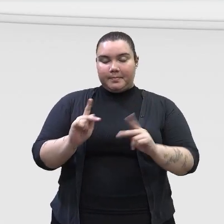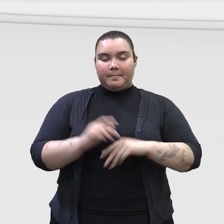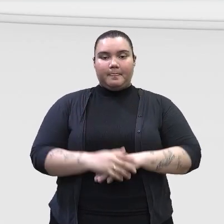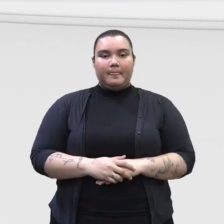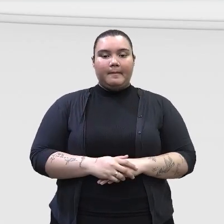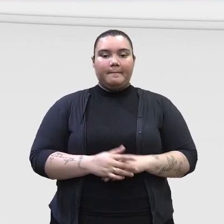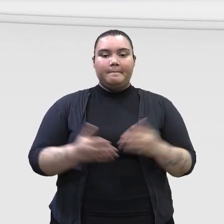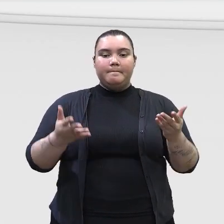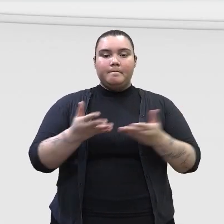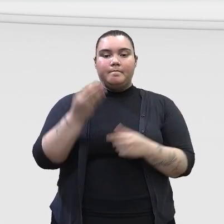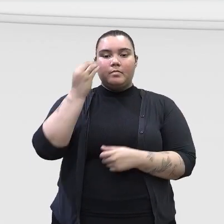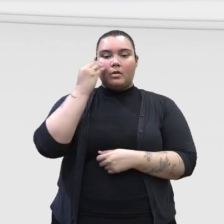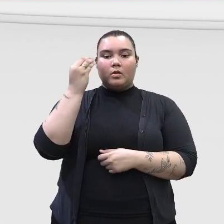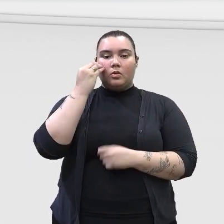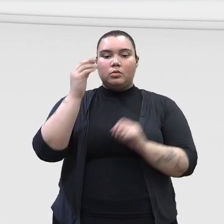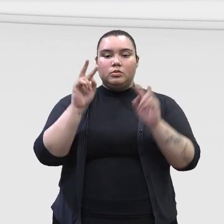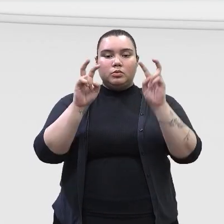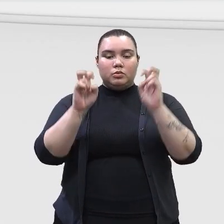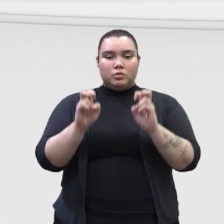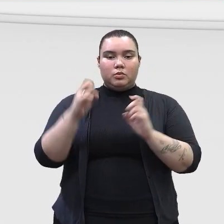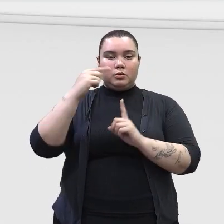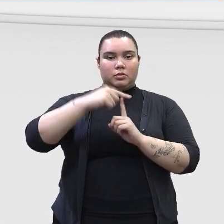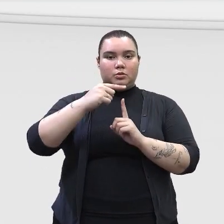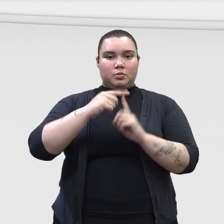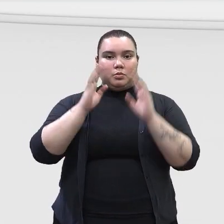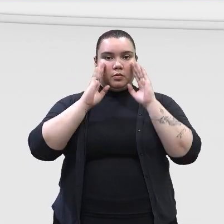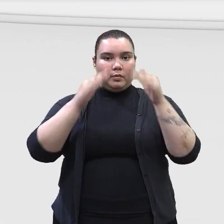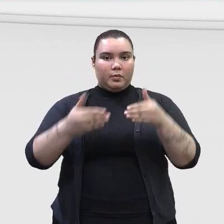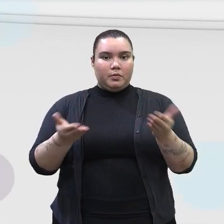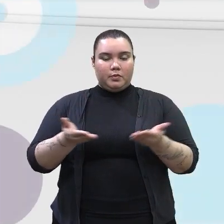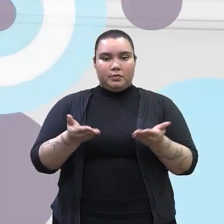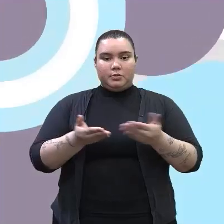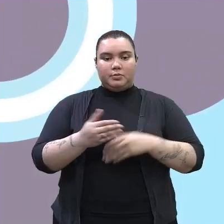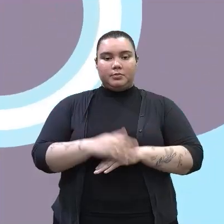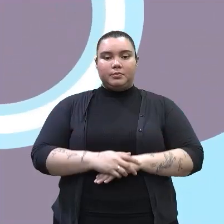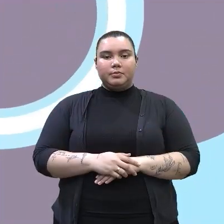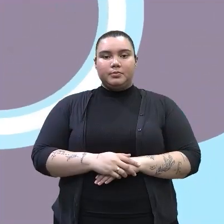ver um pouquinho mais sobre o superlative.